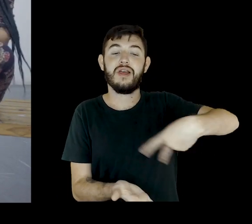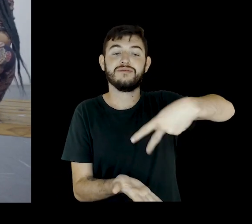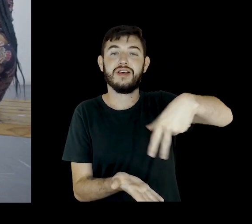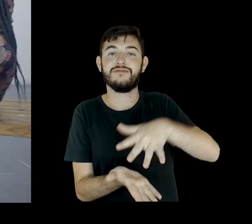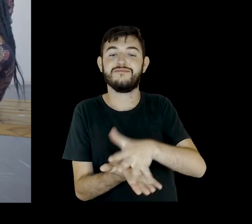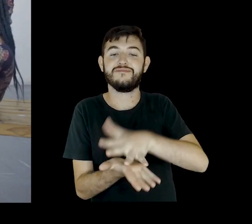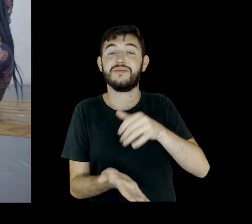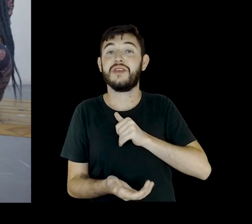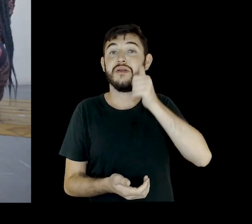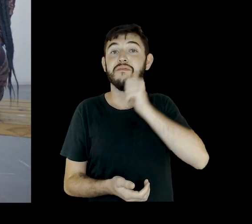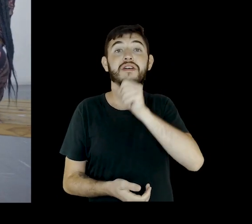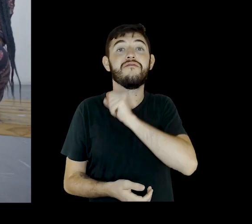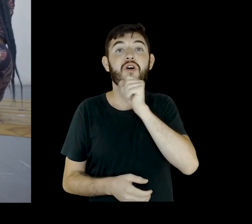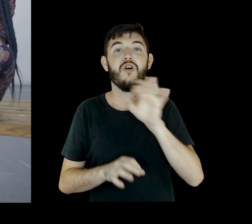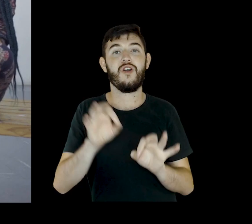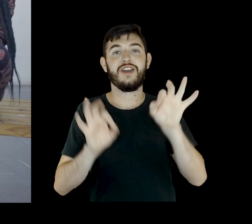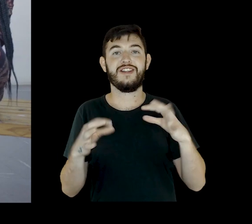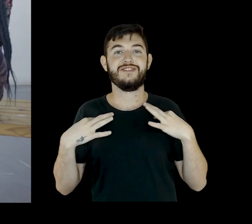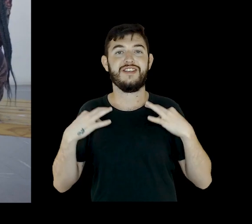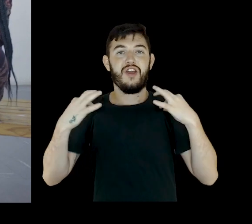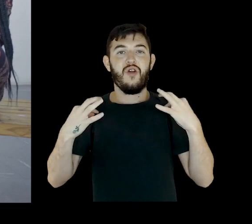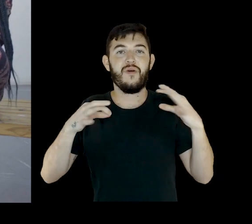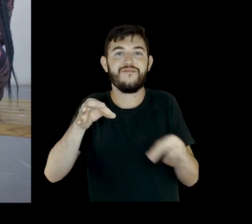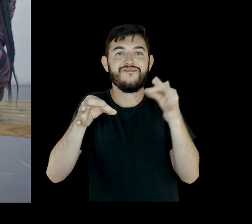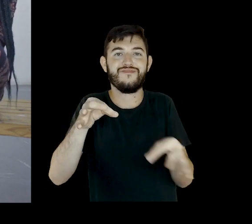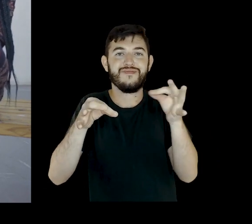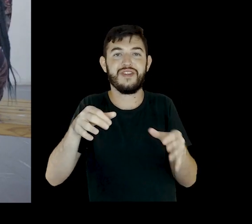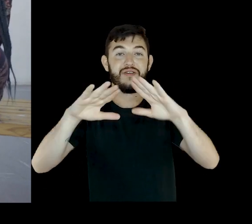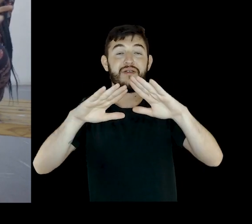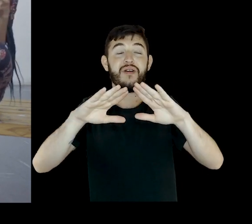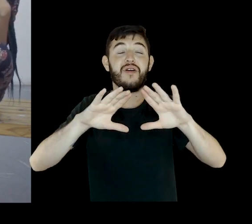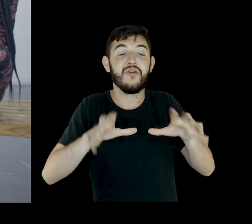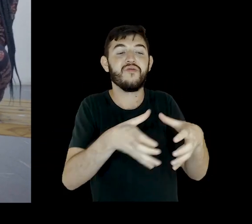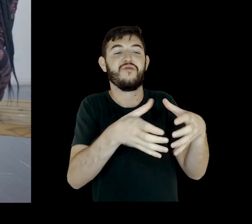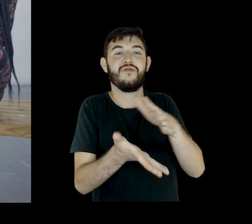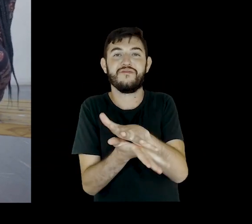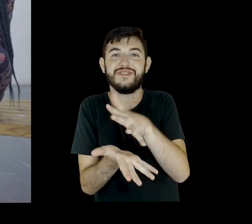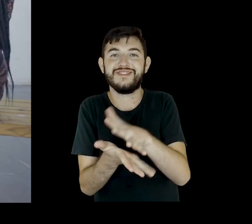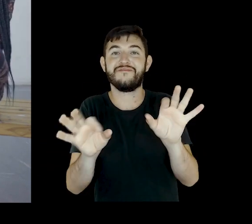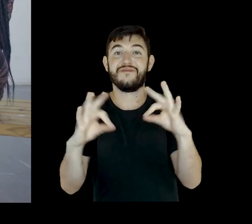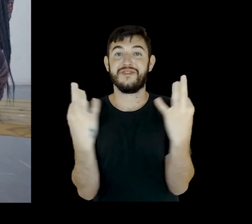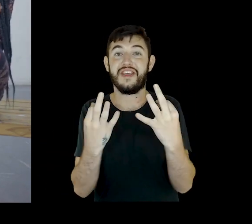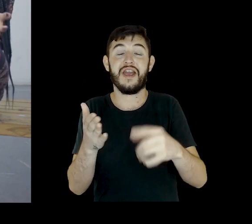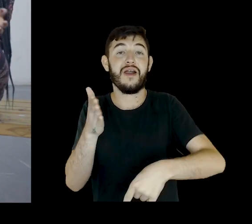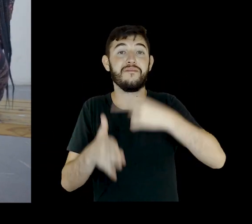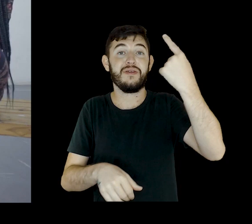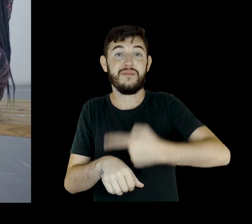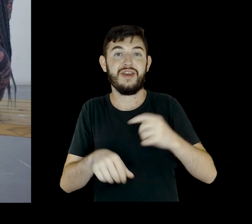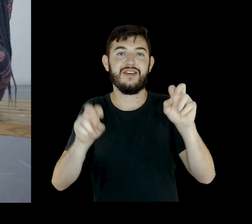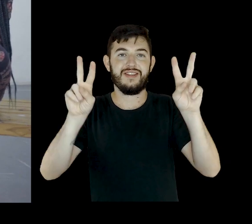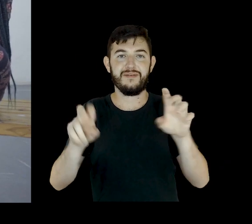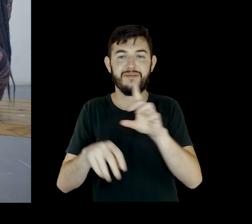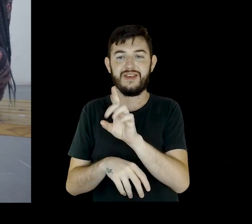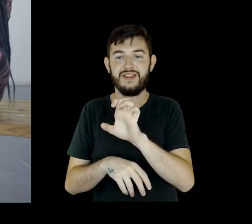Minha avó fazia as fantasias, né, costurava. Então, era uma escola de samba ali familiar mesmo. A primeira escola de samba foi a Deixa